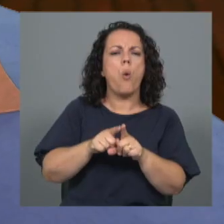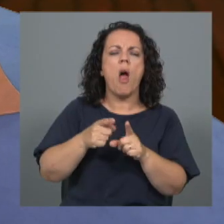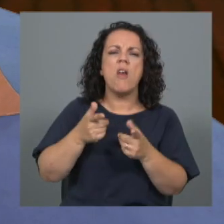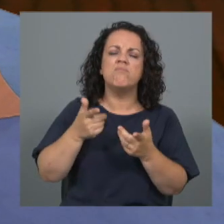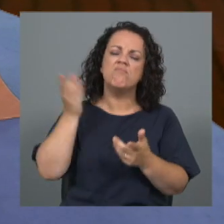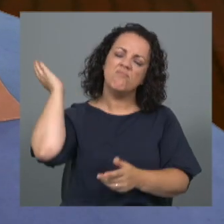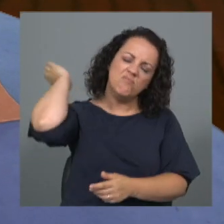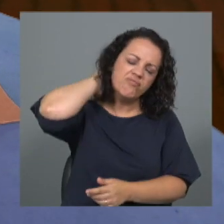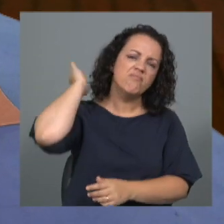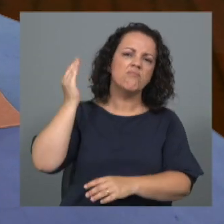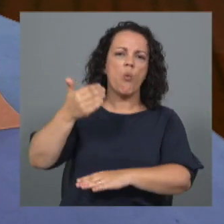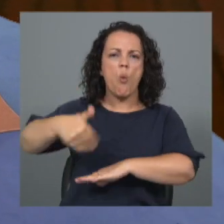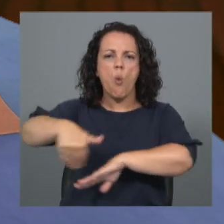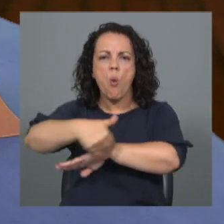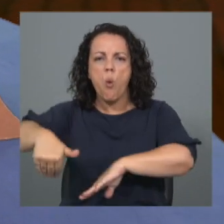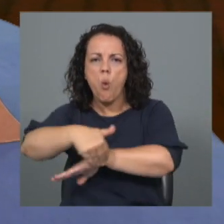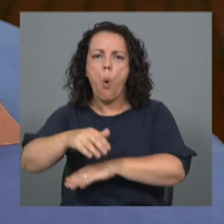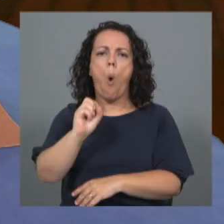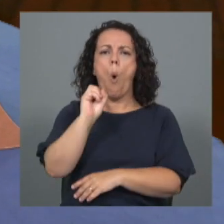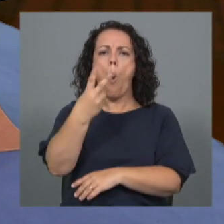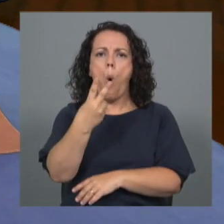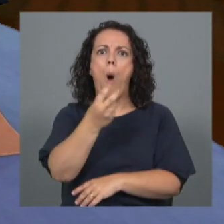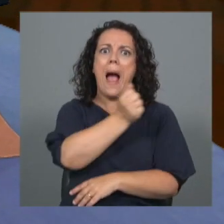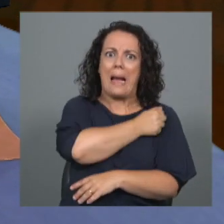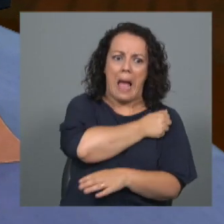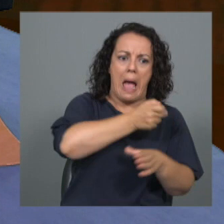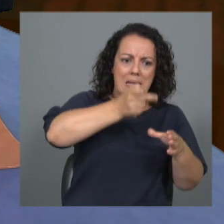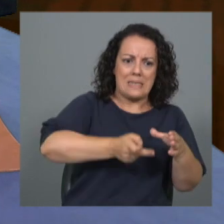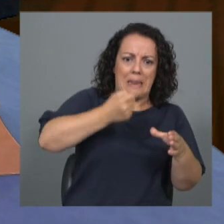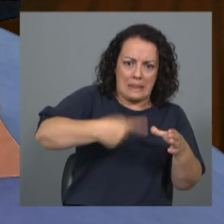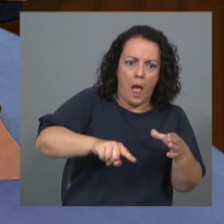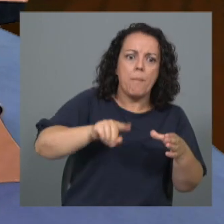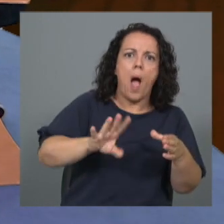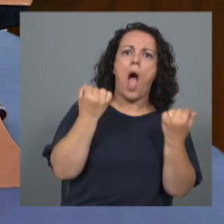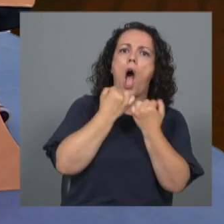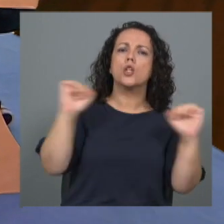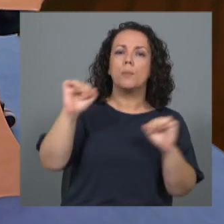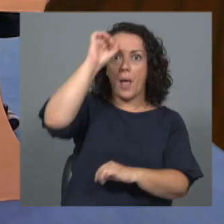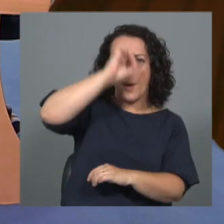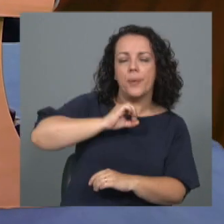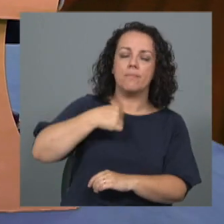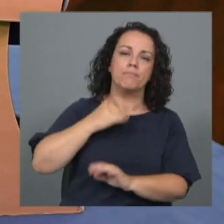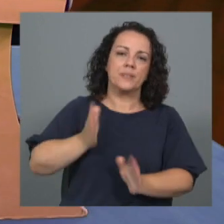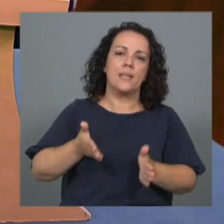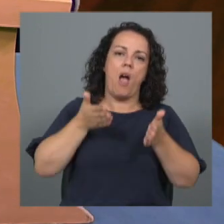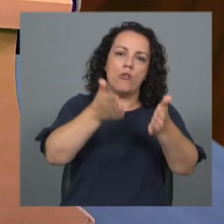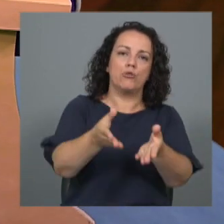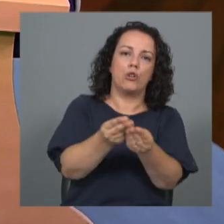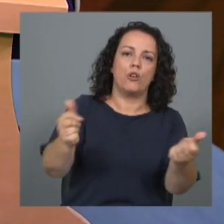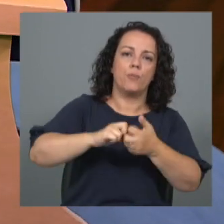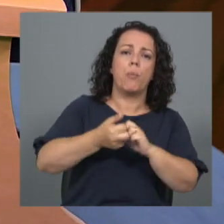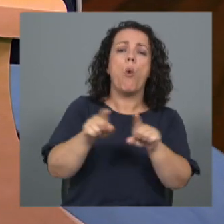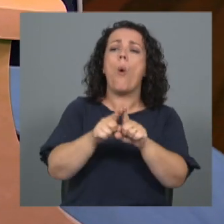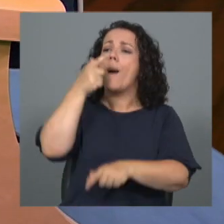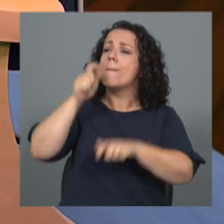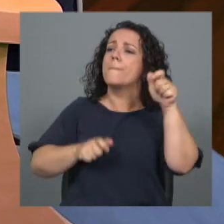ou já num contexto habitacional, mas que não está com autonomia, nós temos que resolver esse problema, não é? Diria que quando uma pessoa tem as necessidades básicas